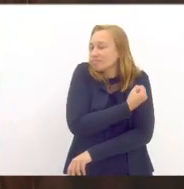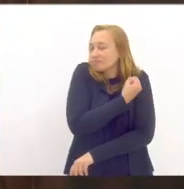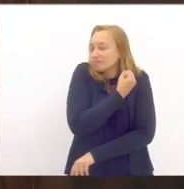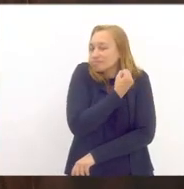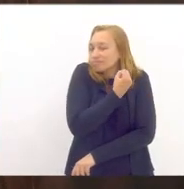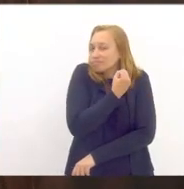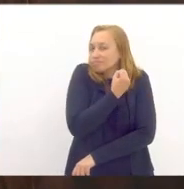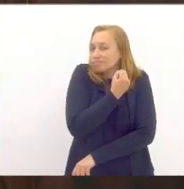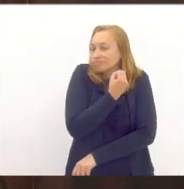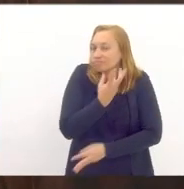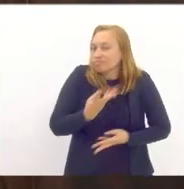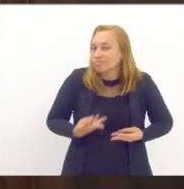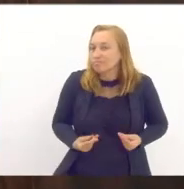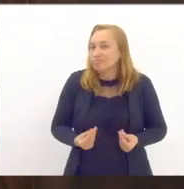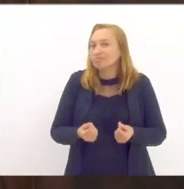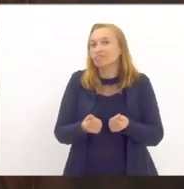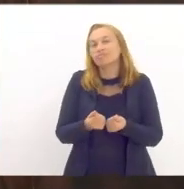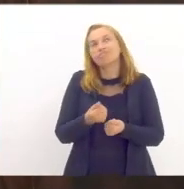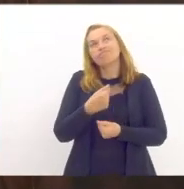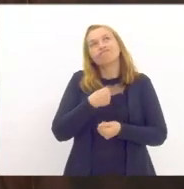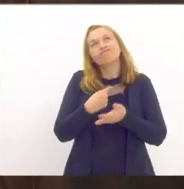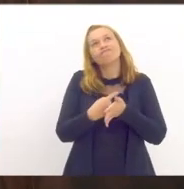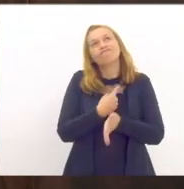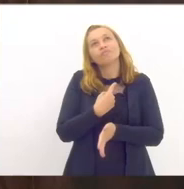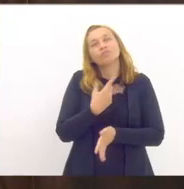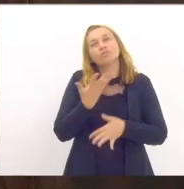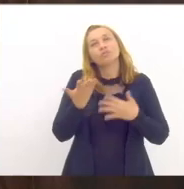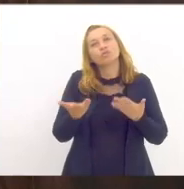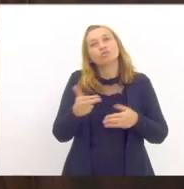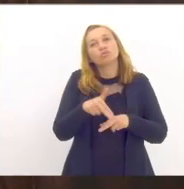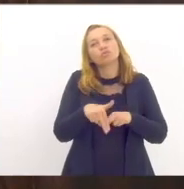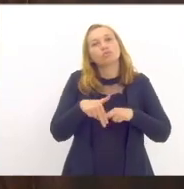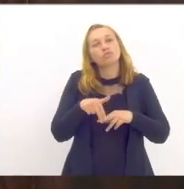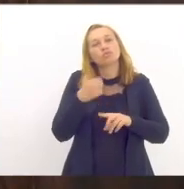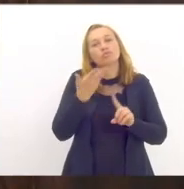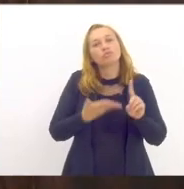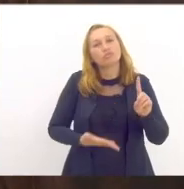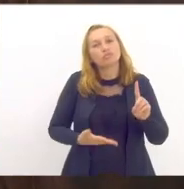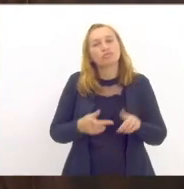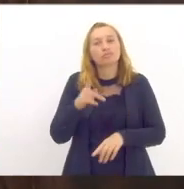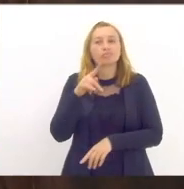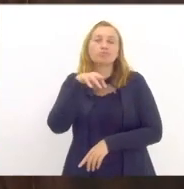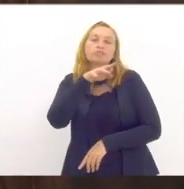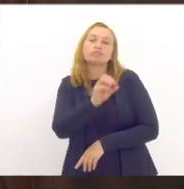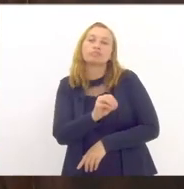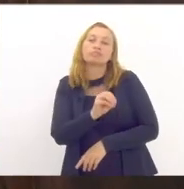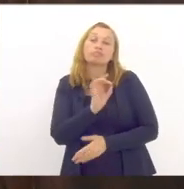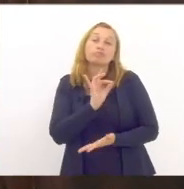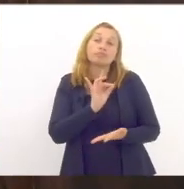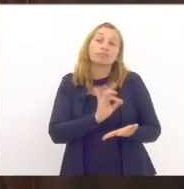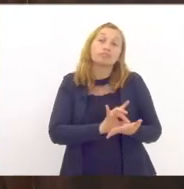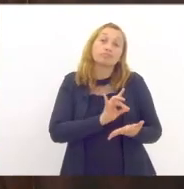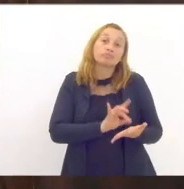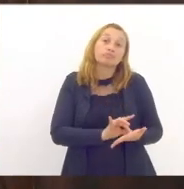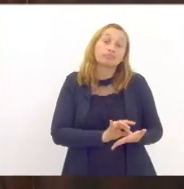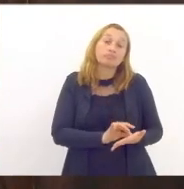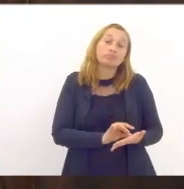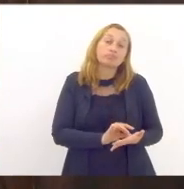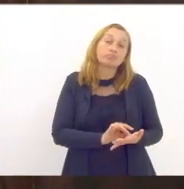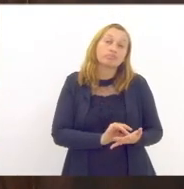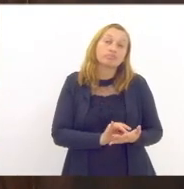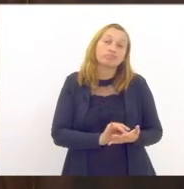falas sensibilizadas, eu fiquei me perguntando qual é o motivo dessa homenagem, Pedro. E, na verdade, quando a